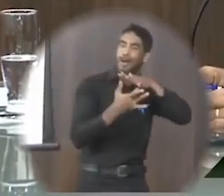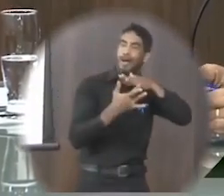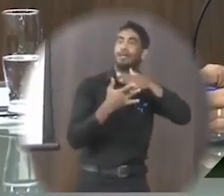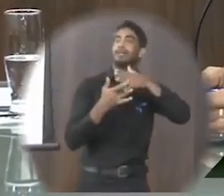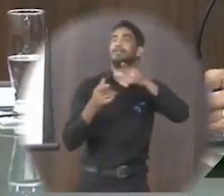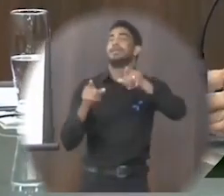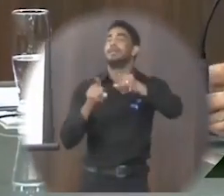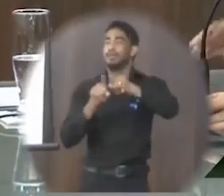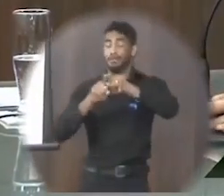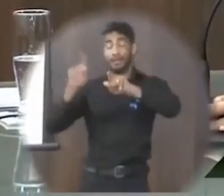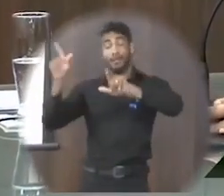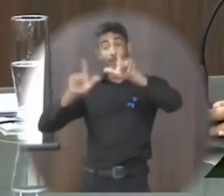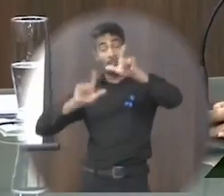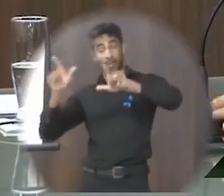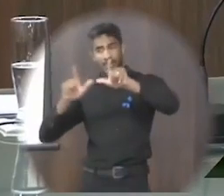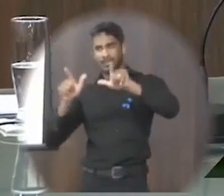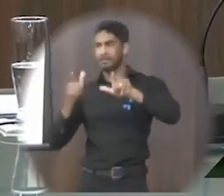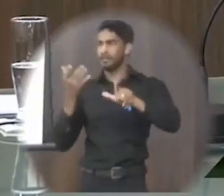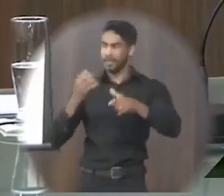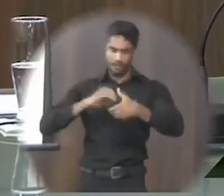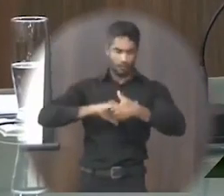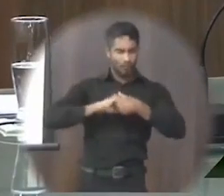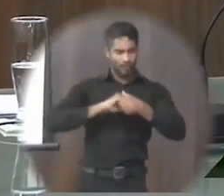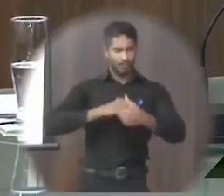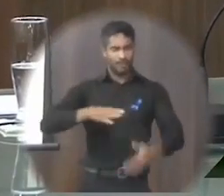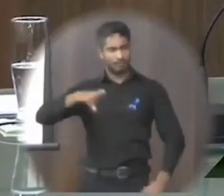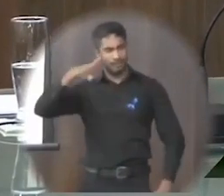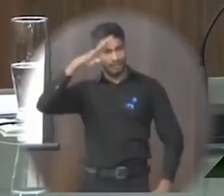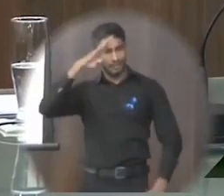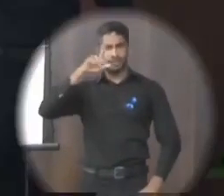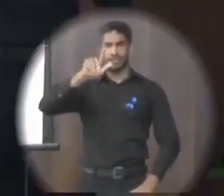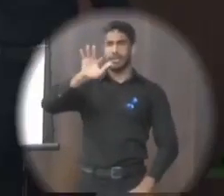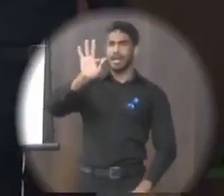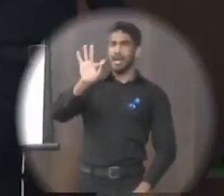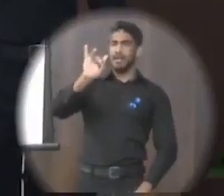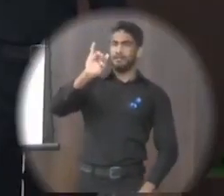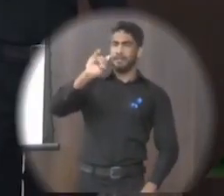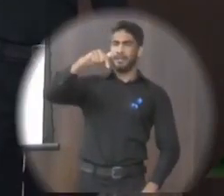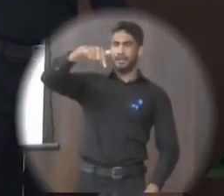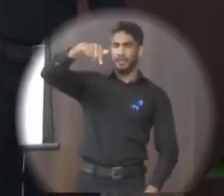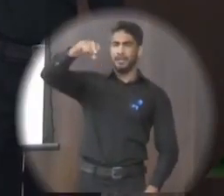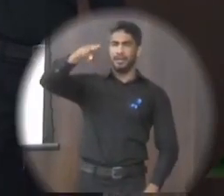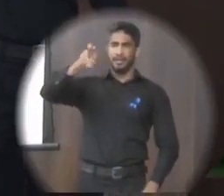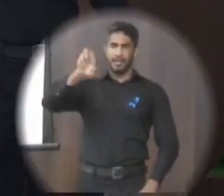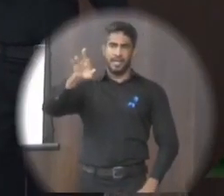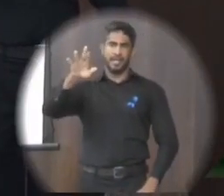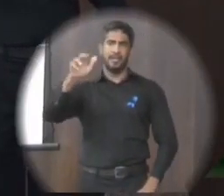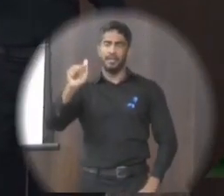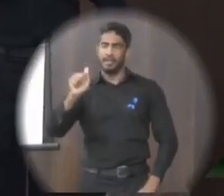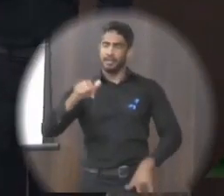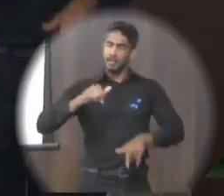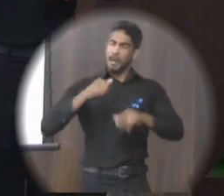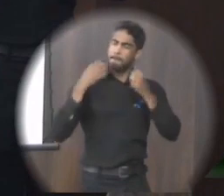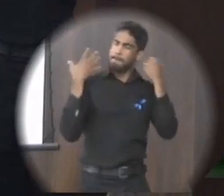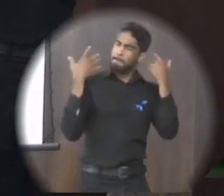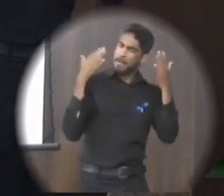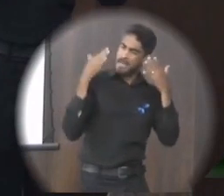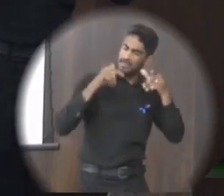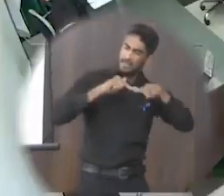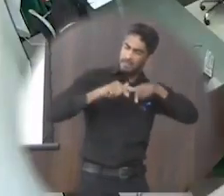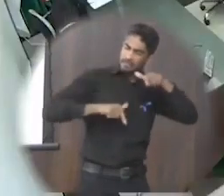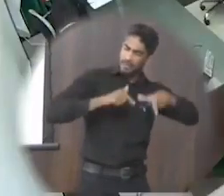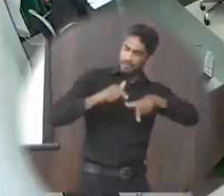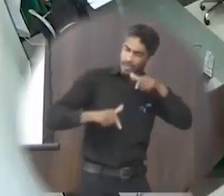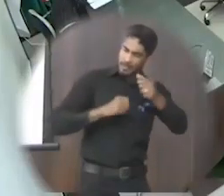pela TV, quero cumprimentar o Tenente Figueira e parabenizar a corporação pelo belíssimo trabalho que tem desempenhado